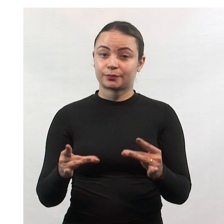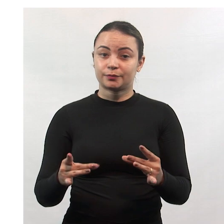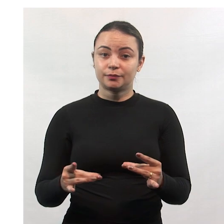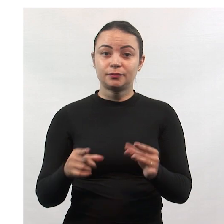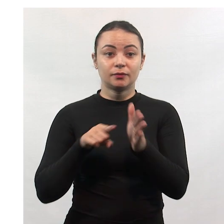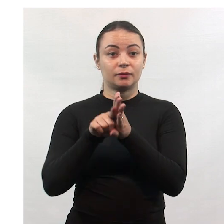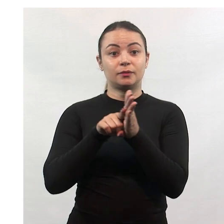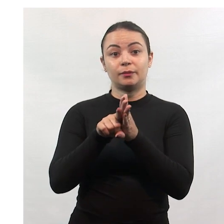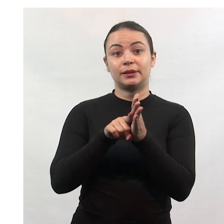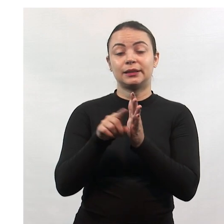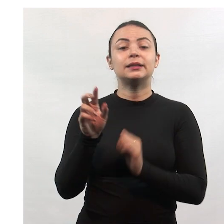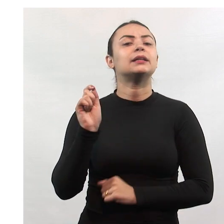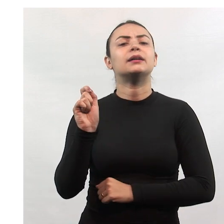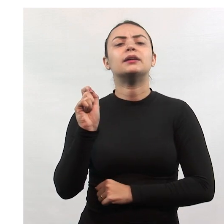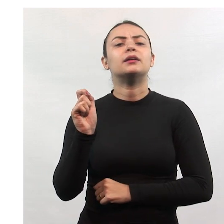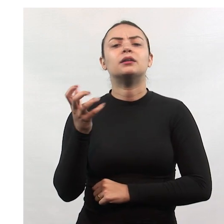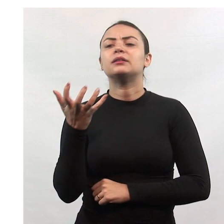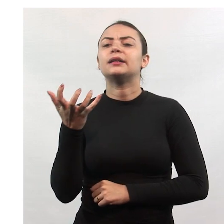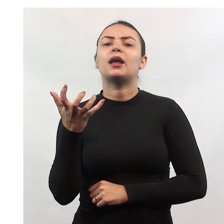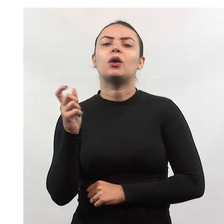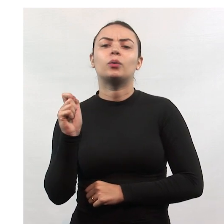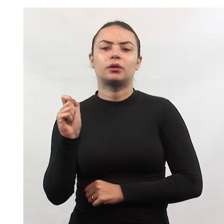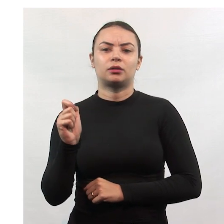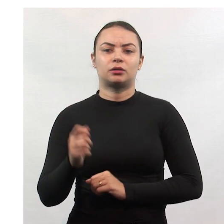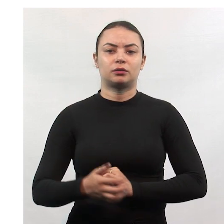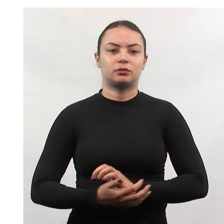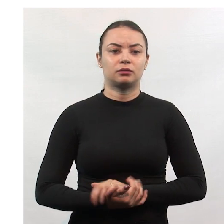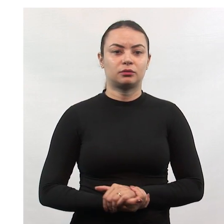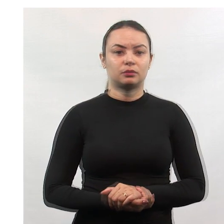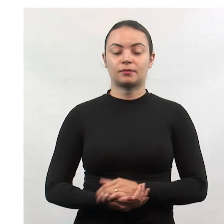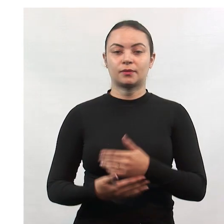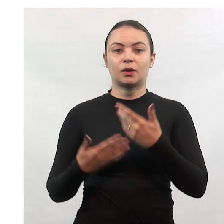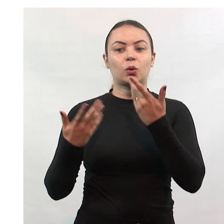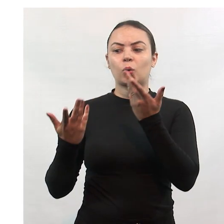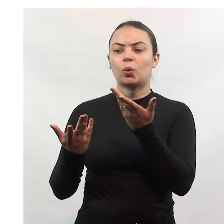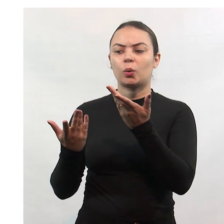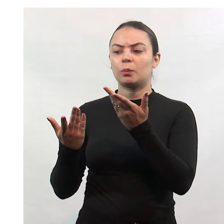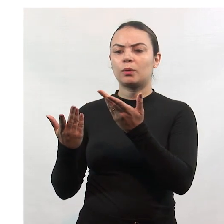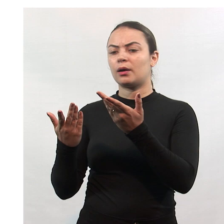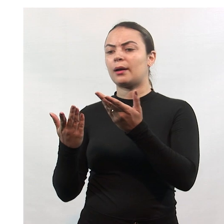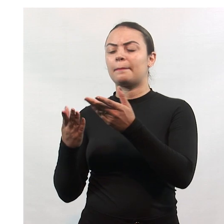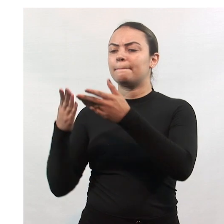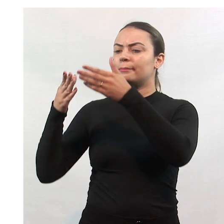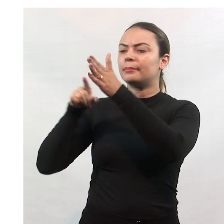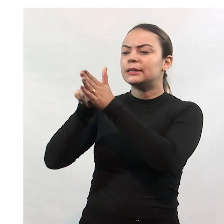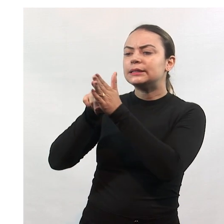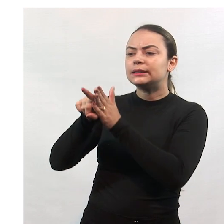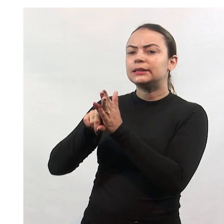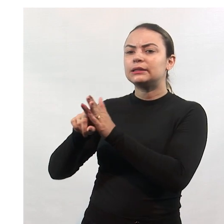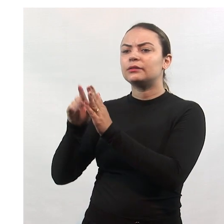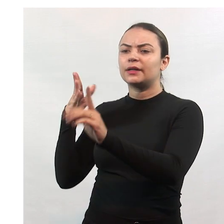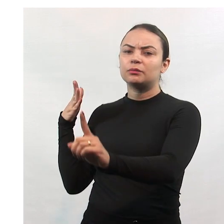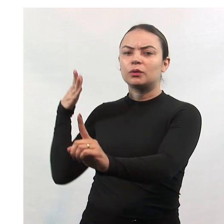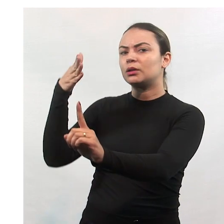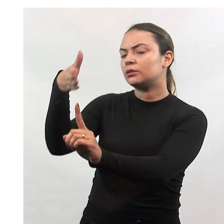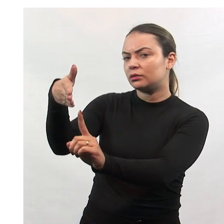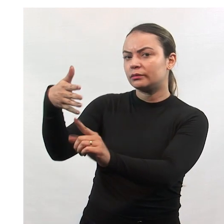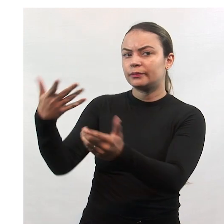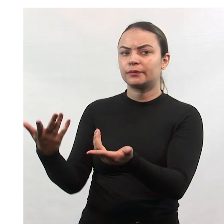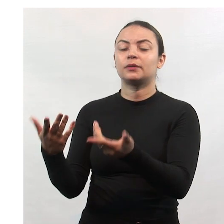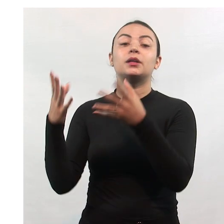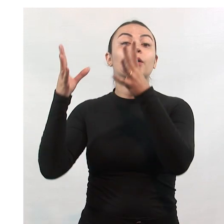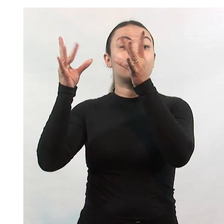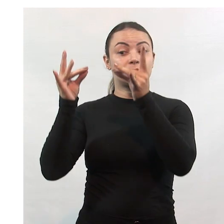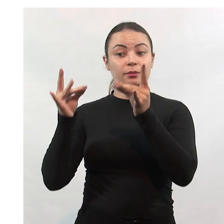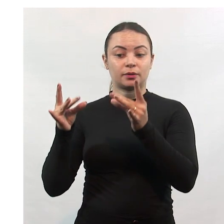especificar o que a pesquisa quer demonstrar, estudar, descobrir, avaliar, provar, alcançar, analisar. O verbo que eu